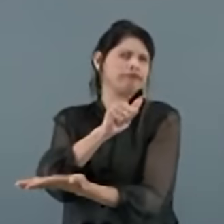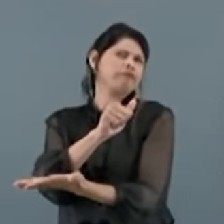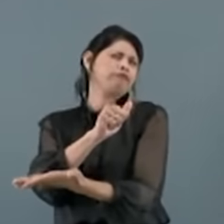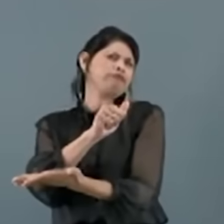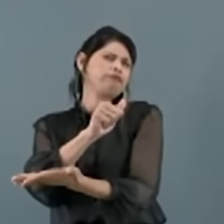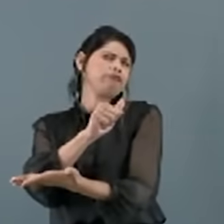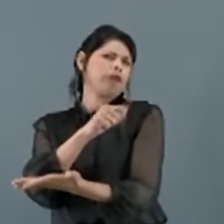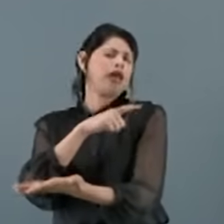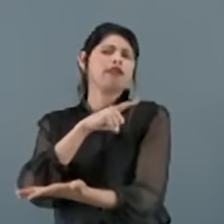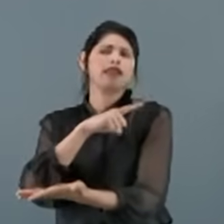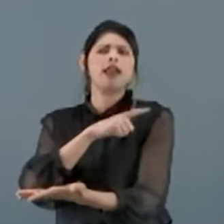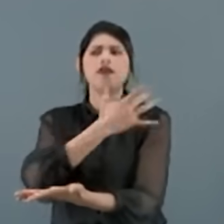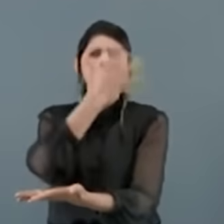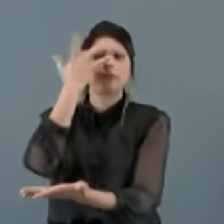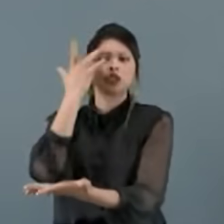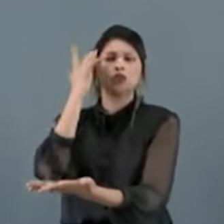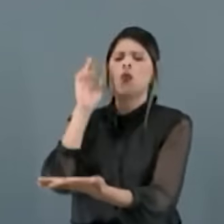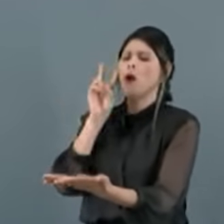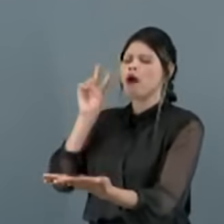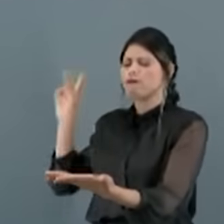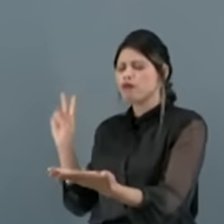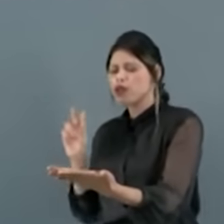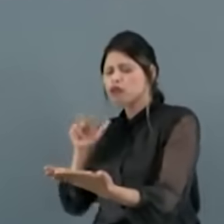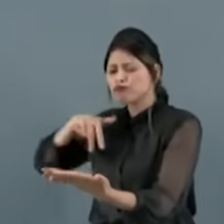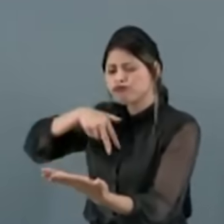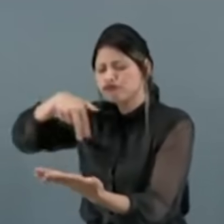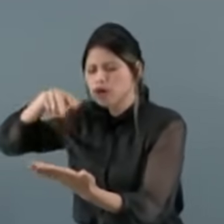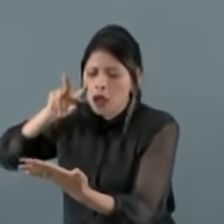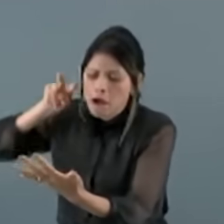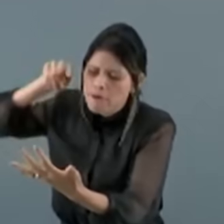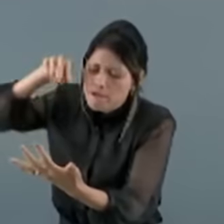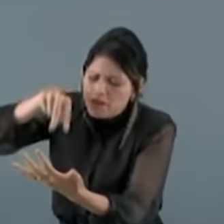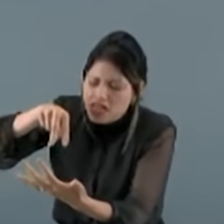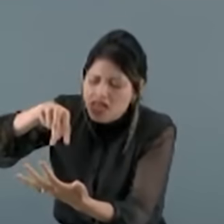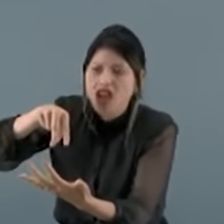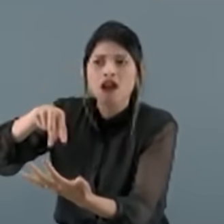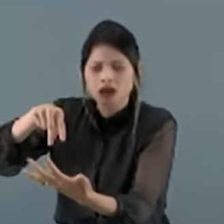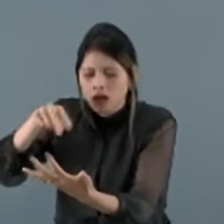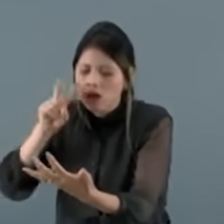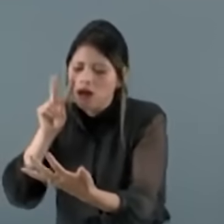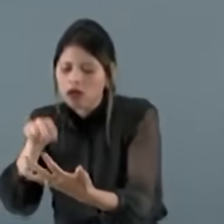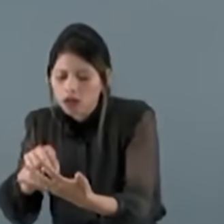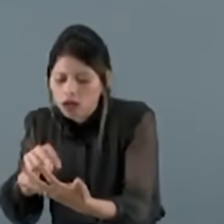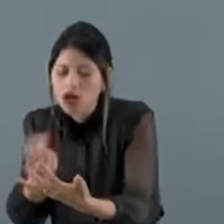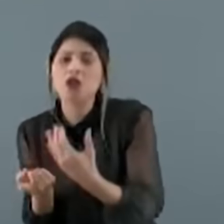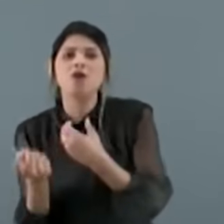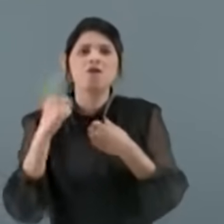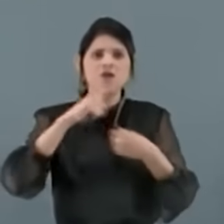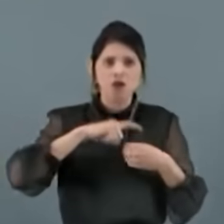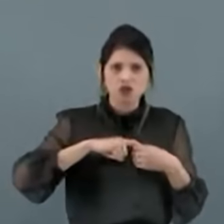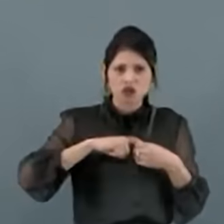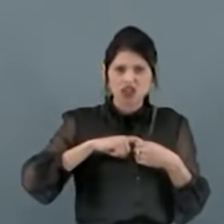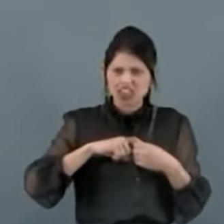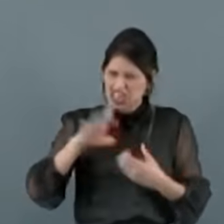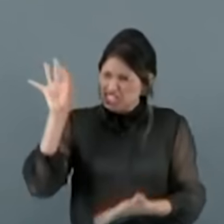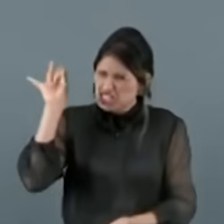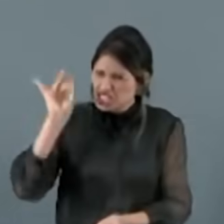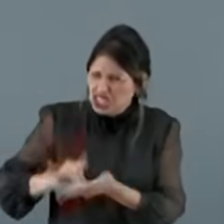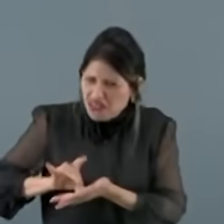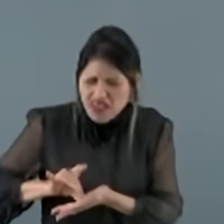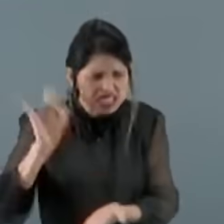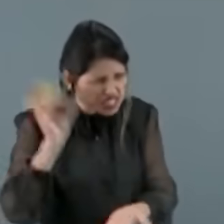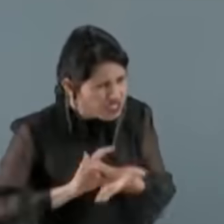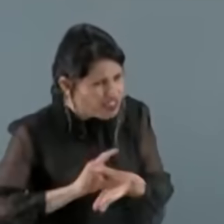câmera, percebesse que foram deletadas e retornasse para a manifestação. A pergunta é: o senhor deletou realmente essas fotos?